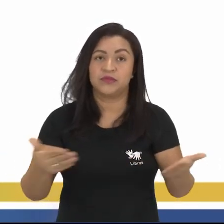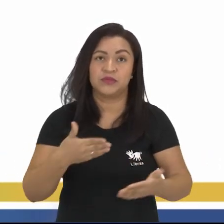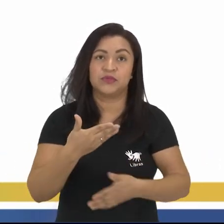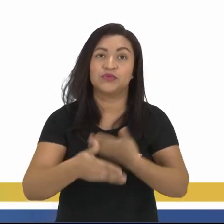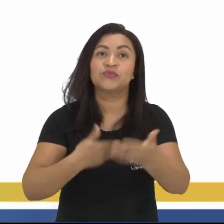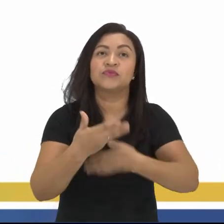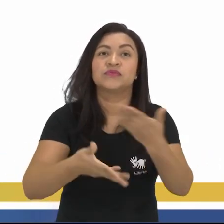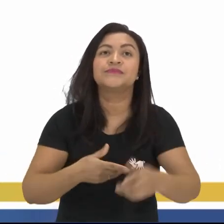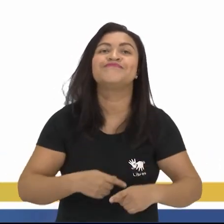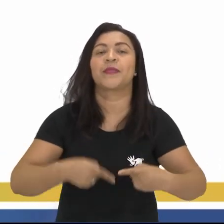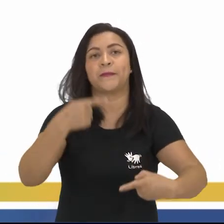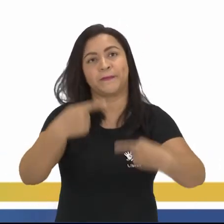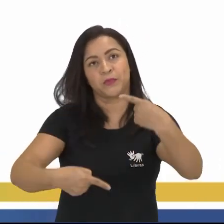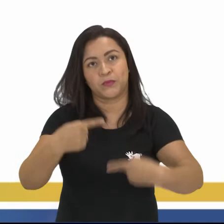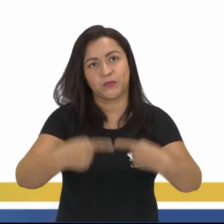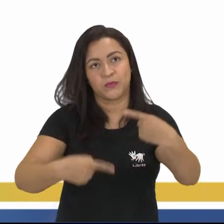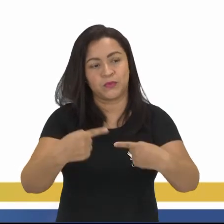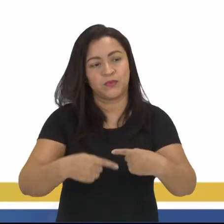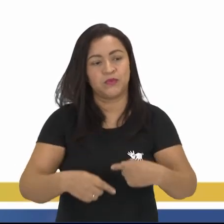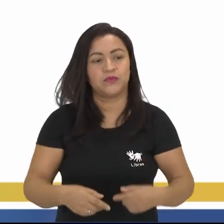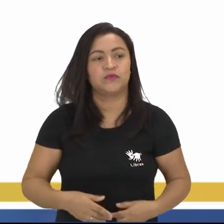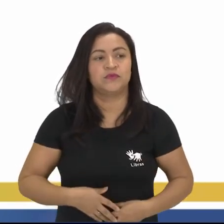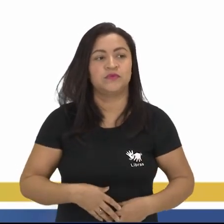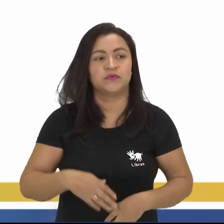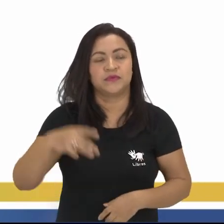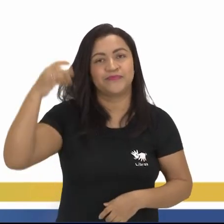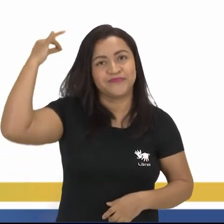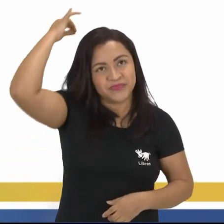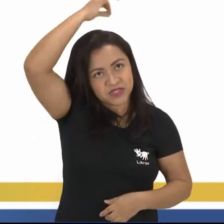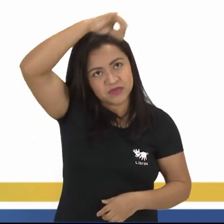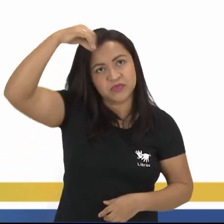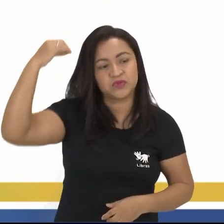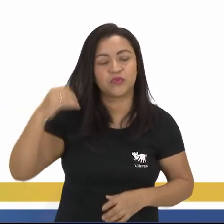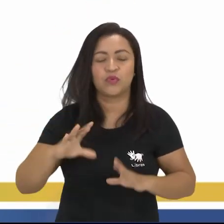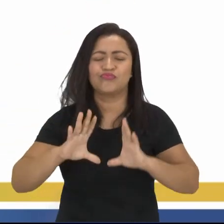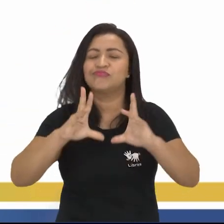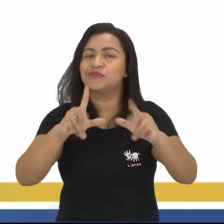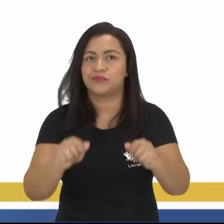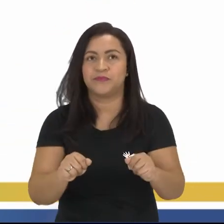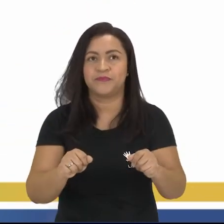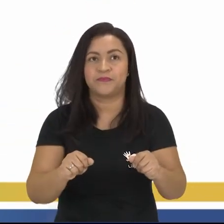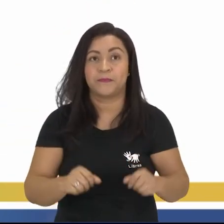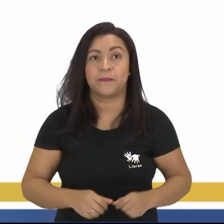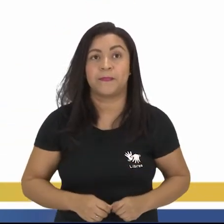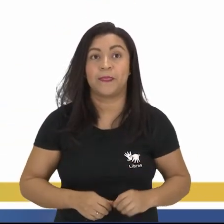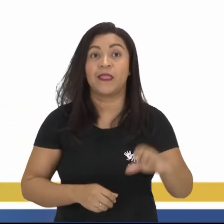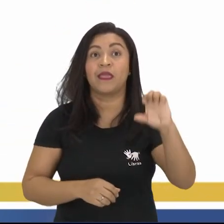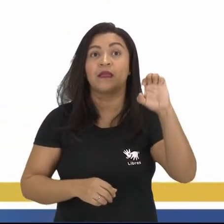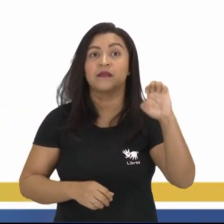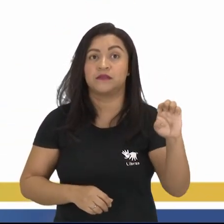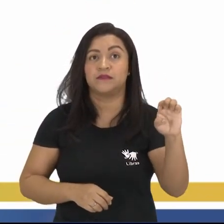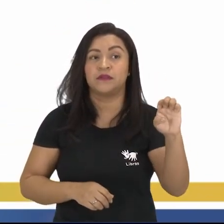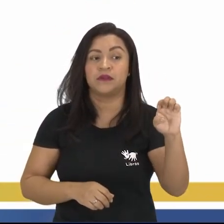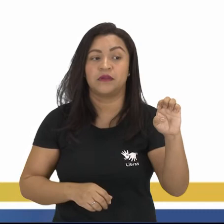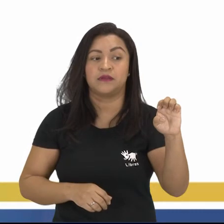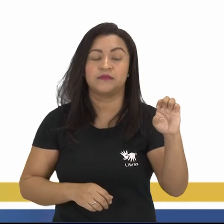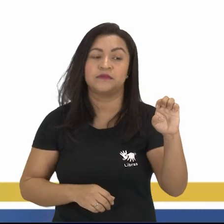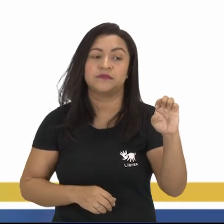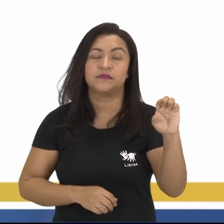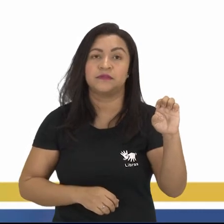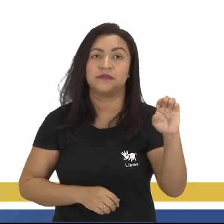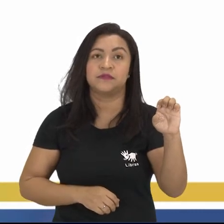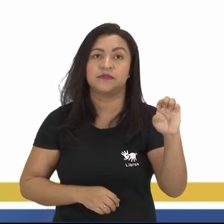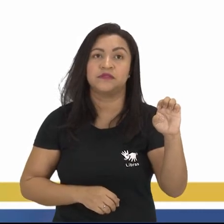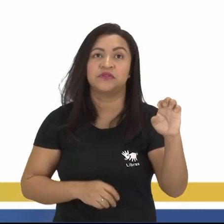social, política e espiritual em geral. E a alternativa da letra E, que nos coloca